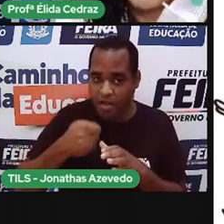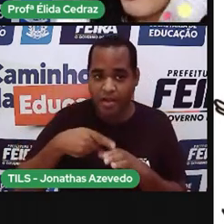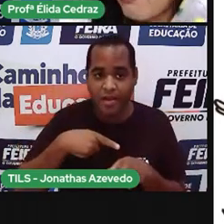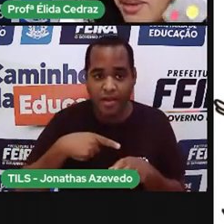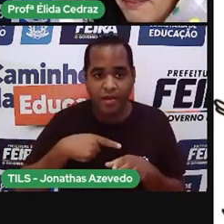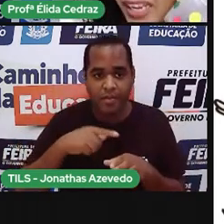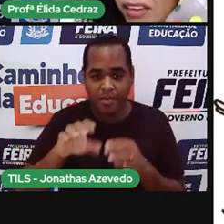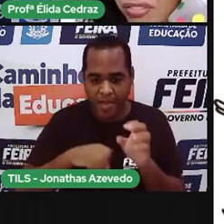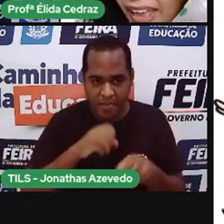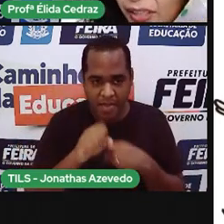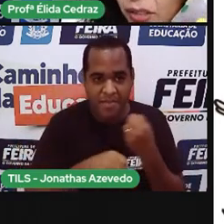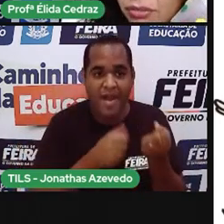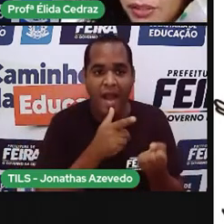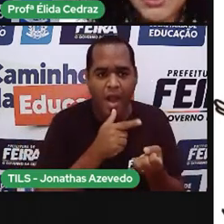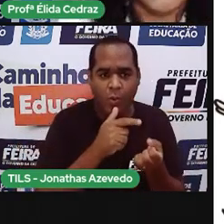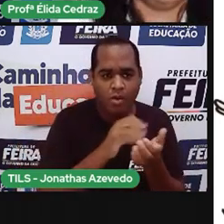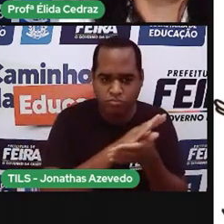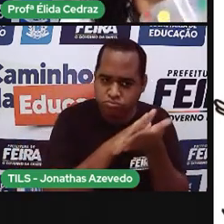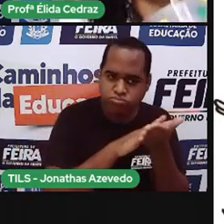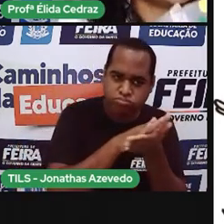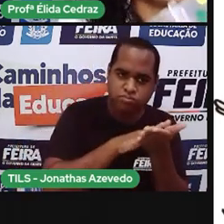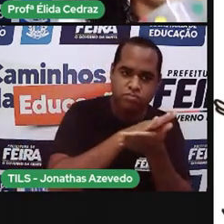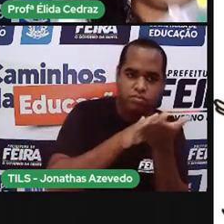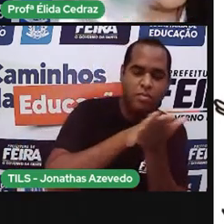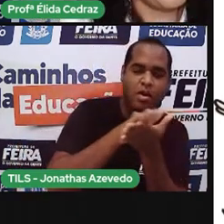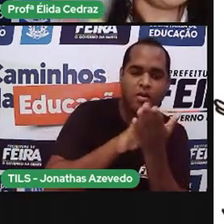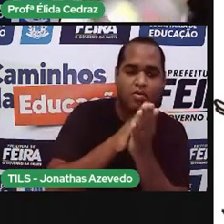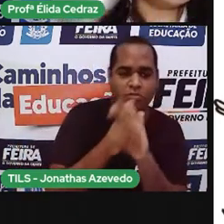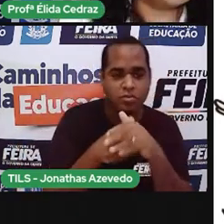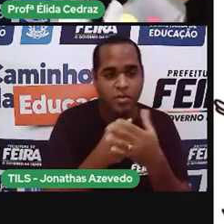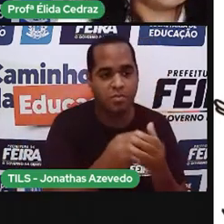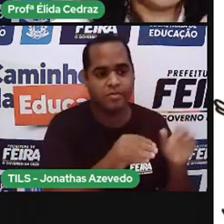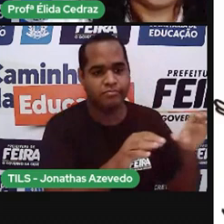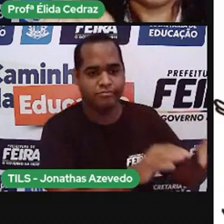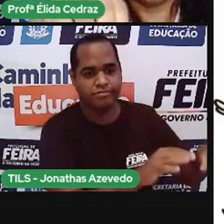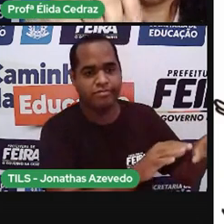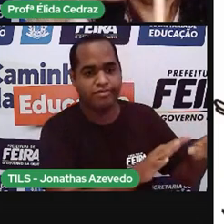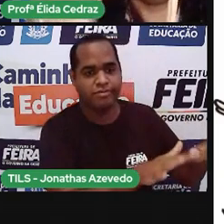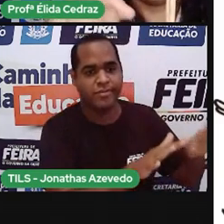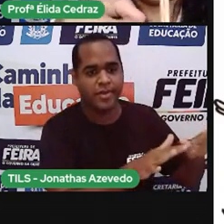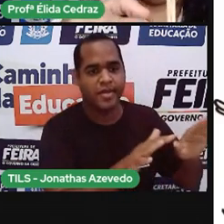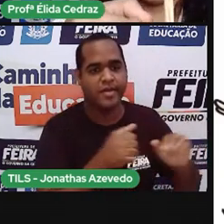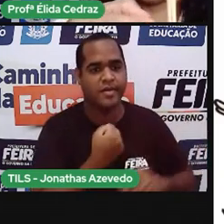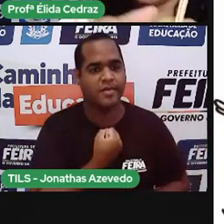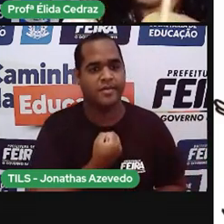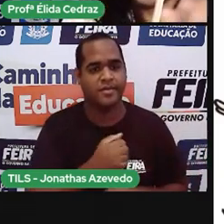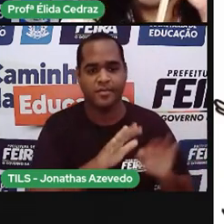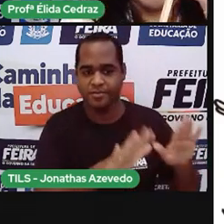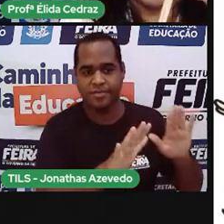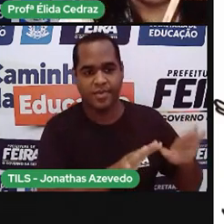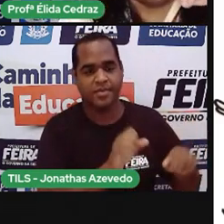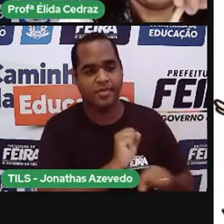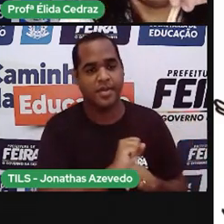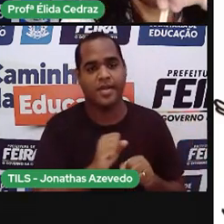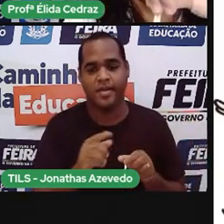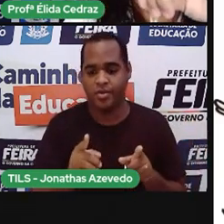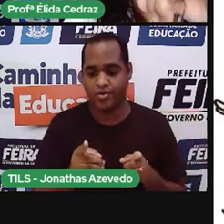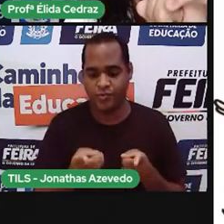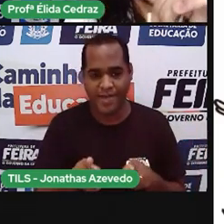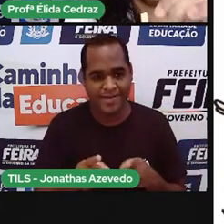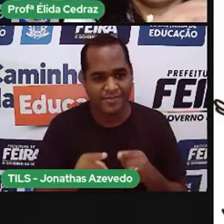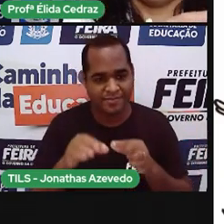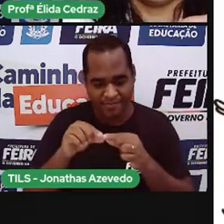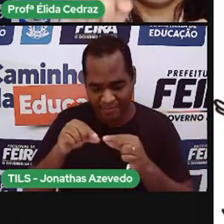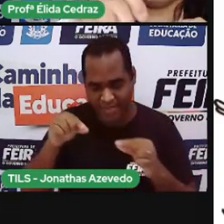peguei um ótimo Lavei bem lavada viu deixei de errar e aqui fala assim eu de churrasco